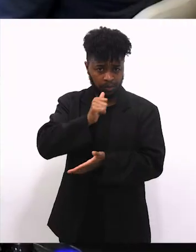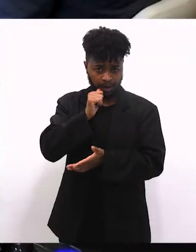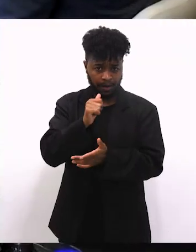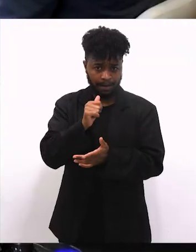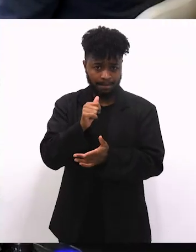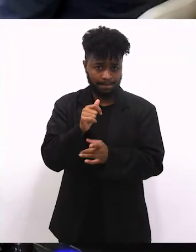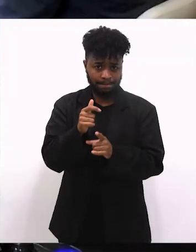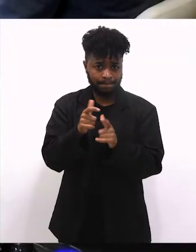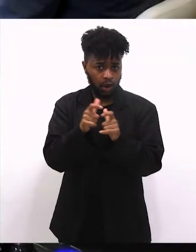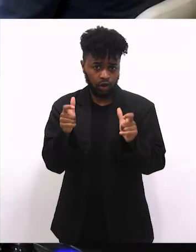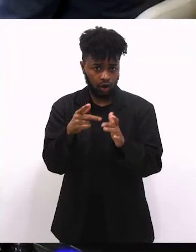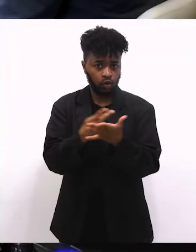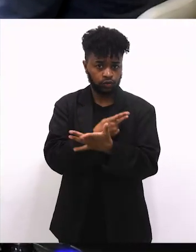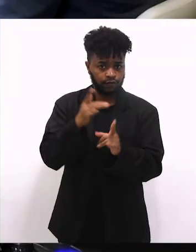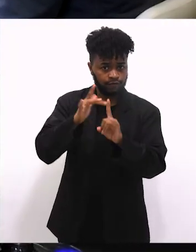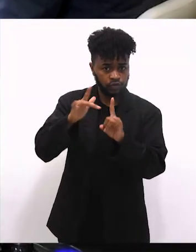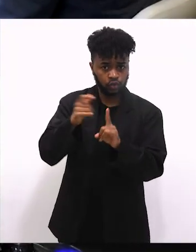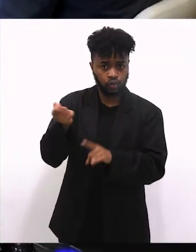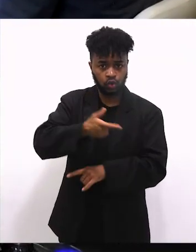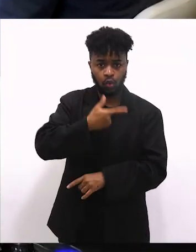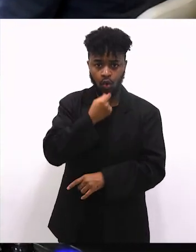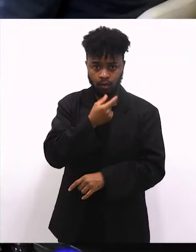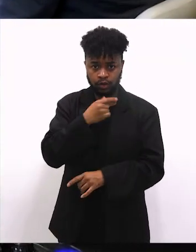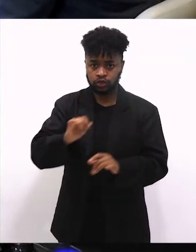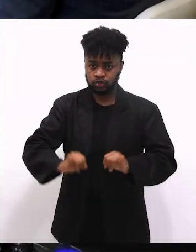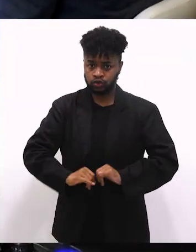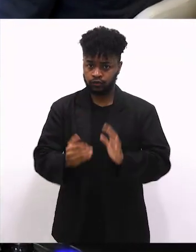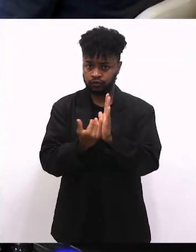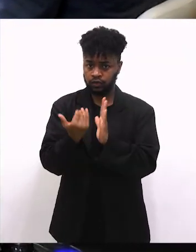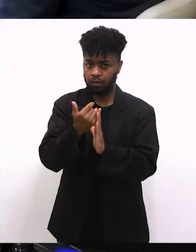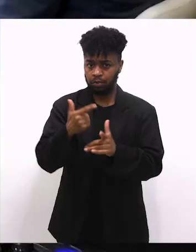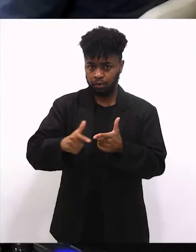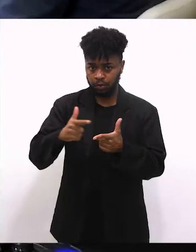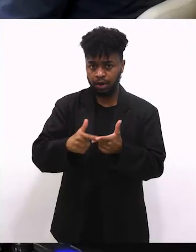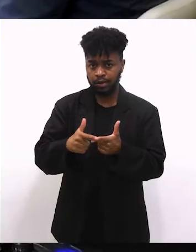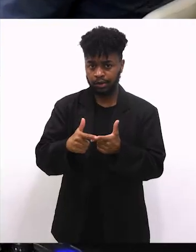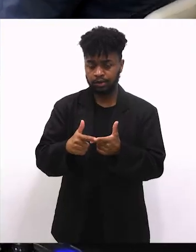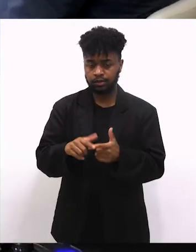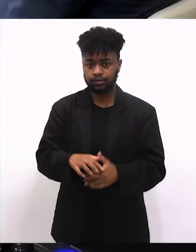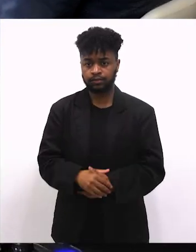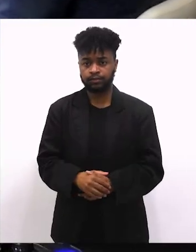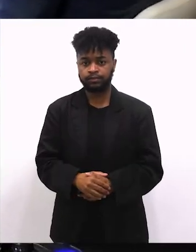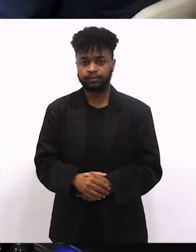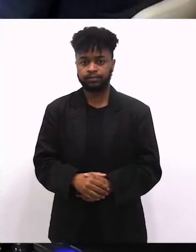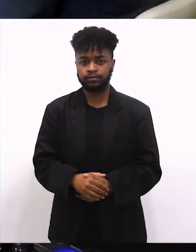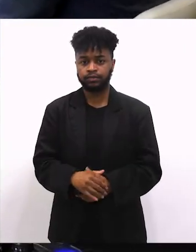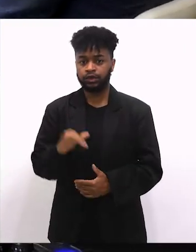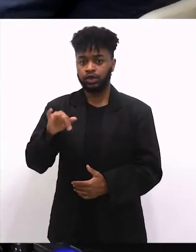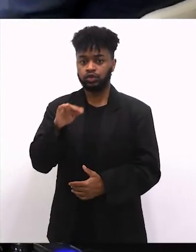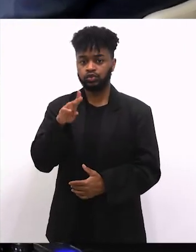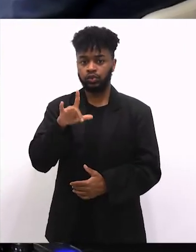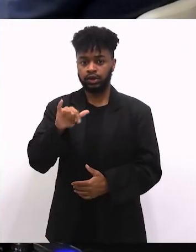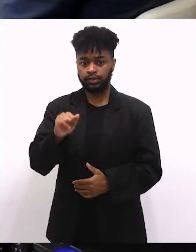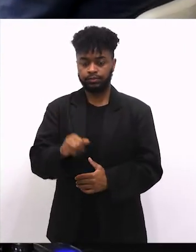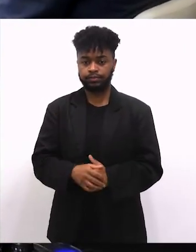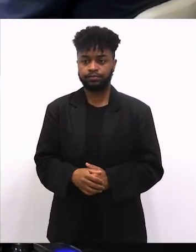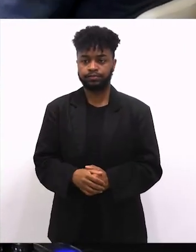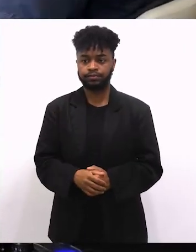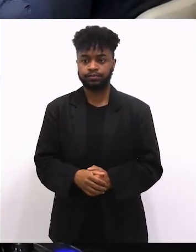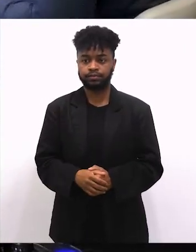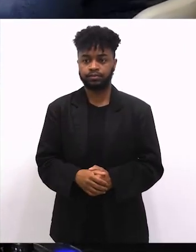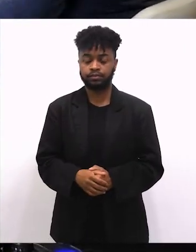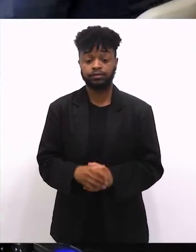mulher é mais vítima do que o homem? Ela sofre mais nesse problema que é um problema mundial? Júlia.